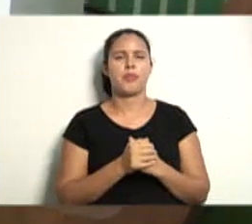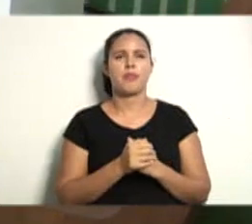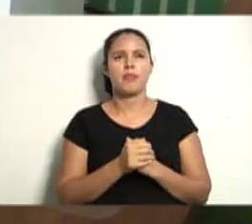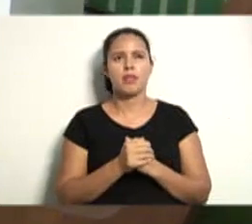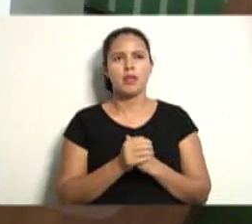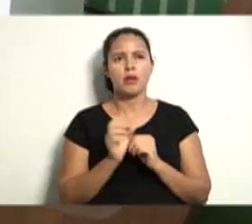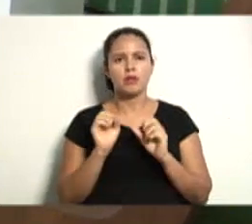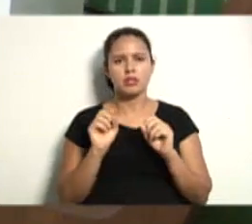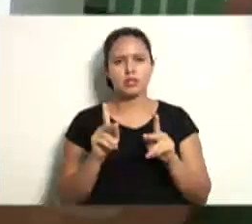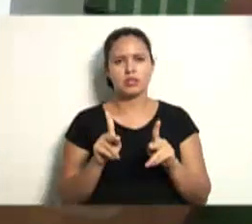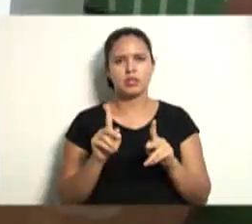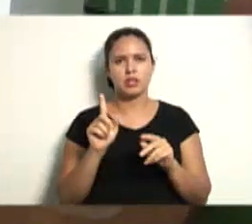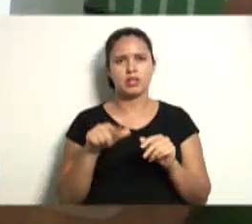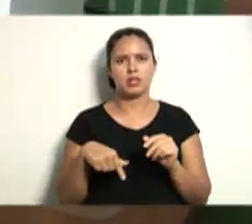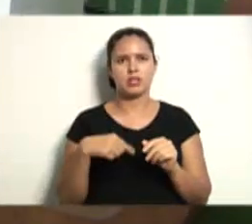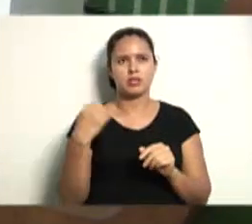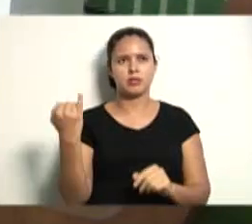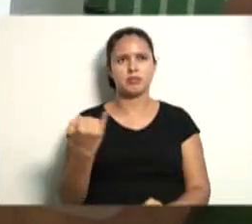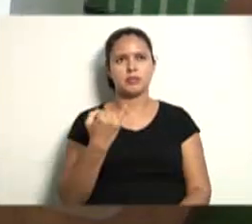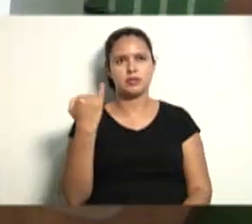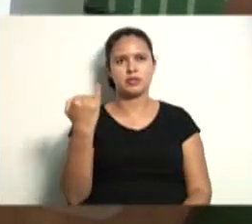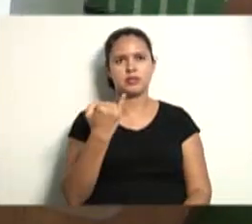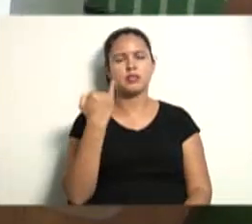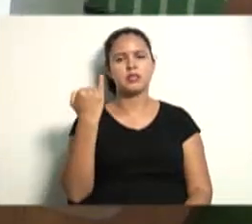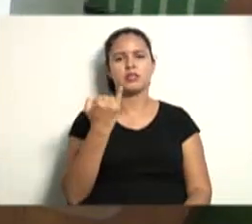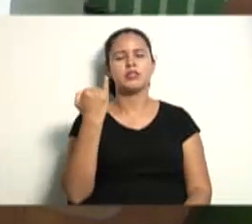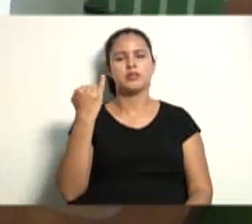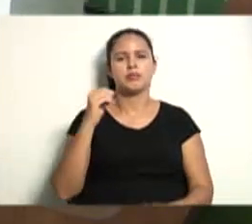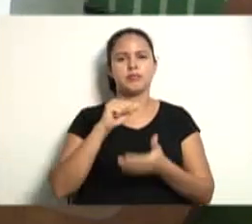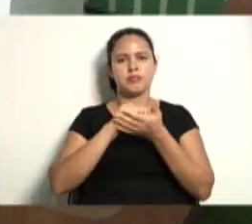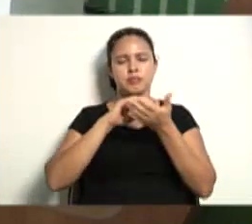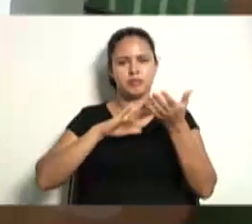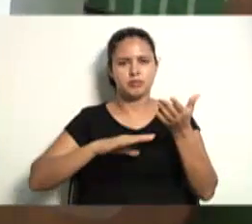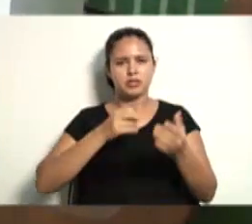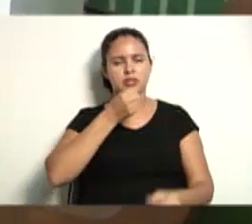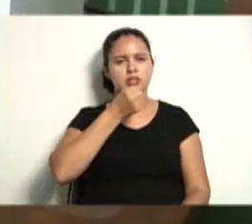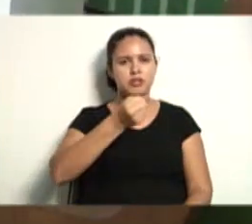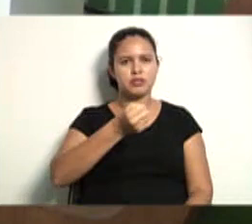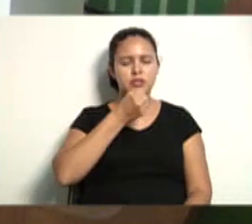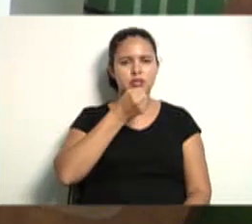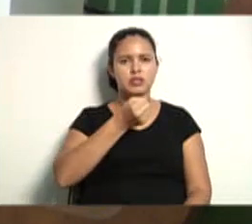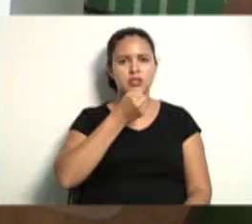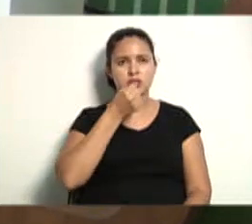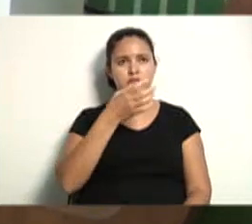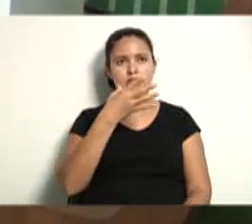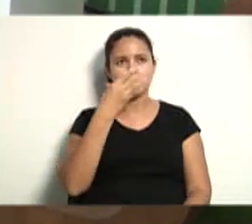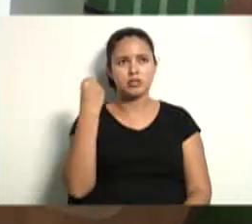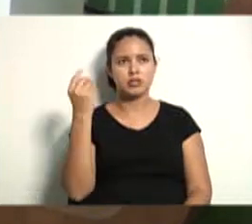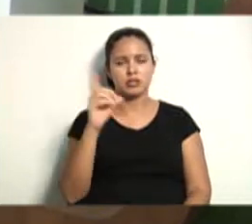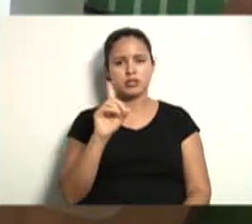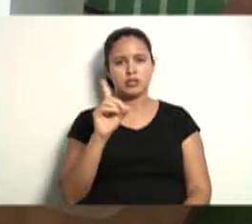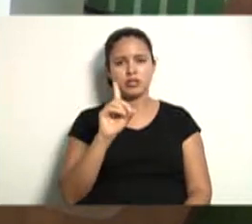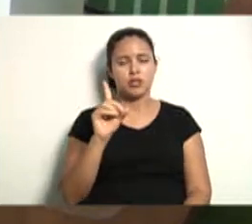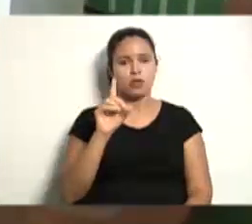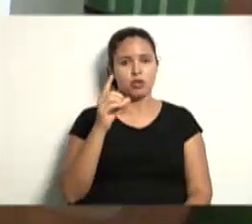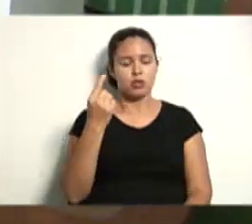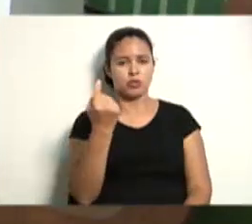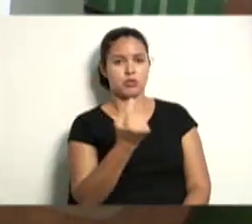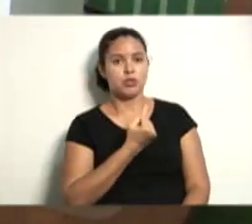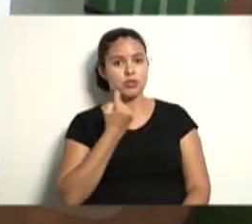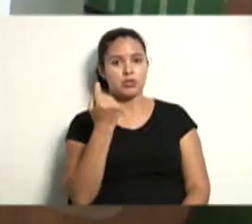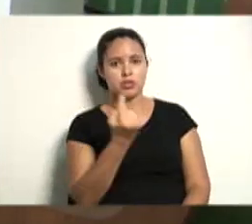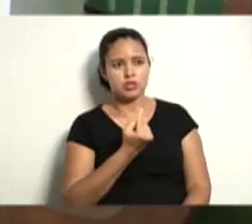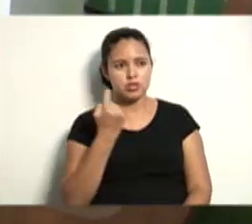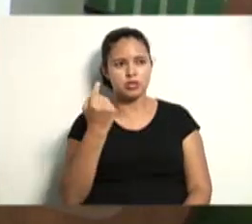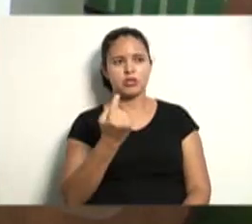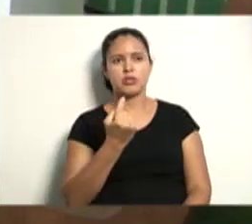Isto é muito importante. Essa atividade que foi pensada, a entrevista, não é para você fazer sozinho. Estamos